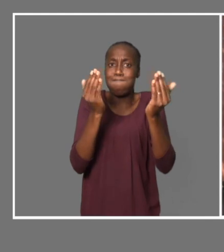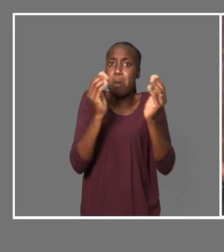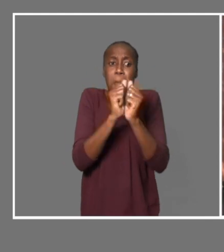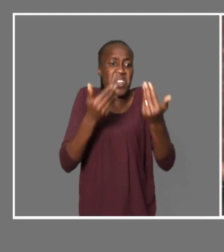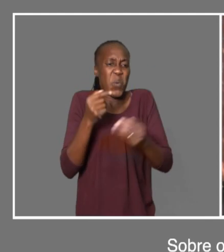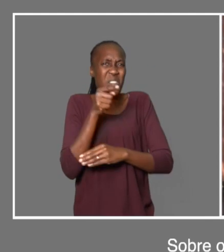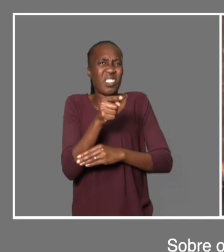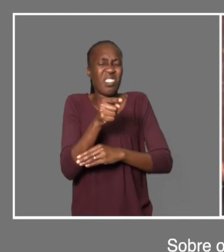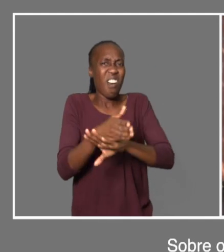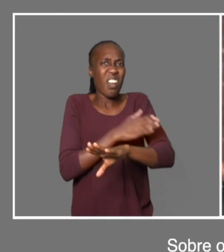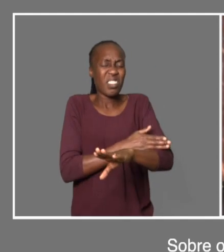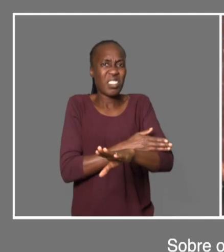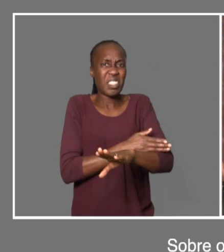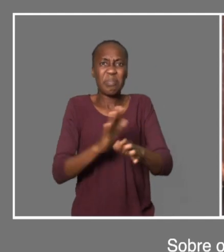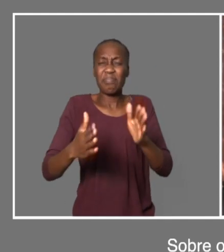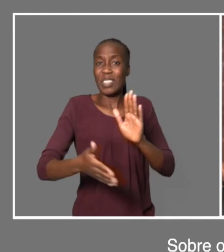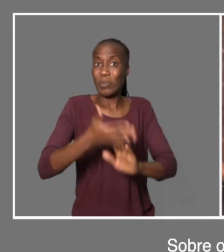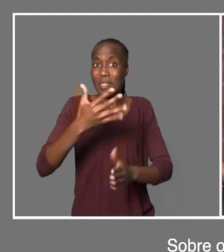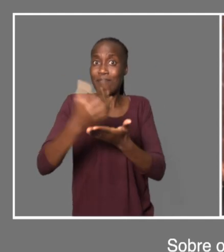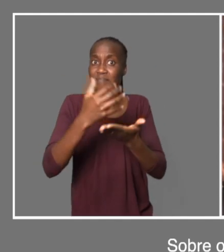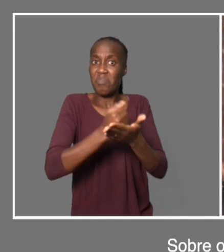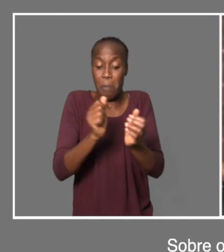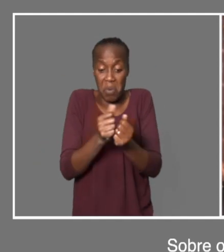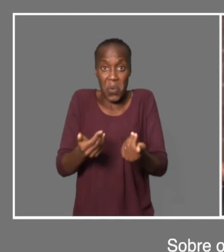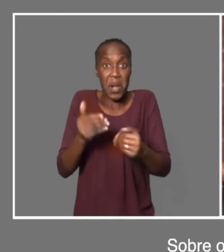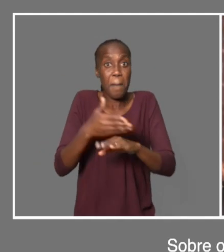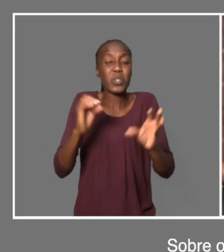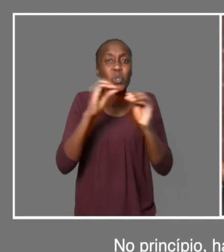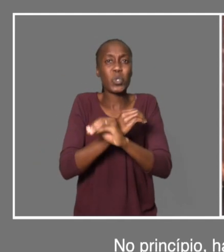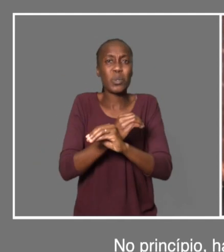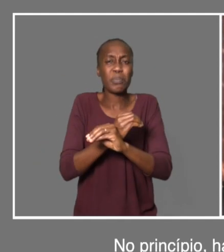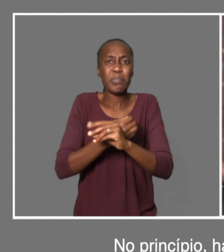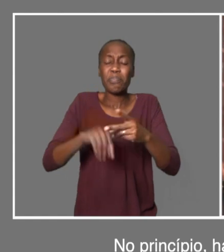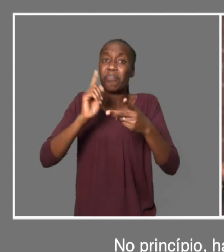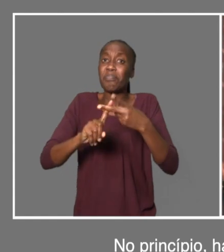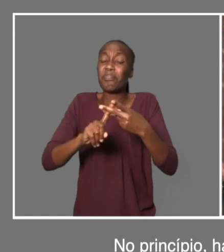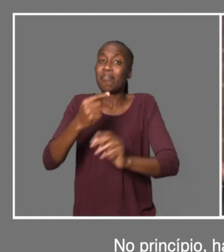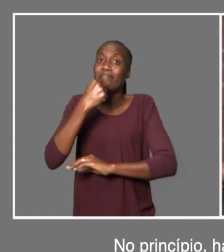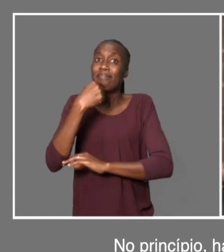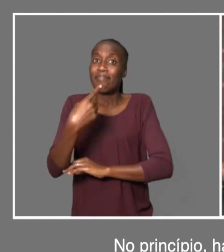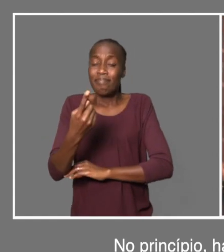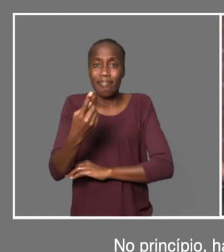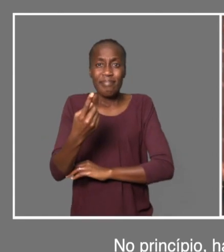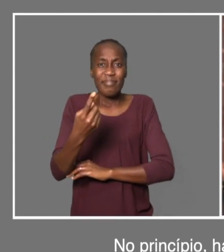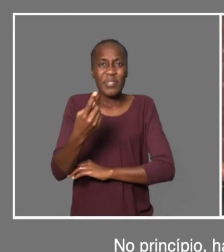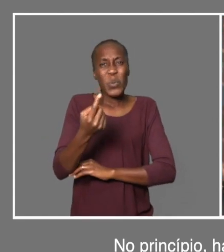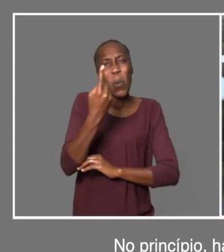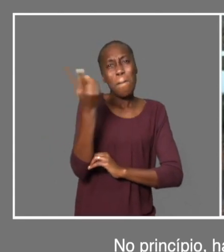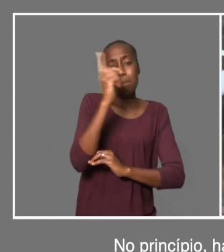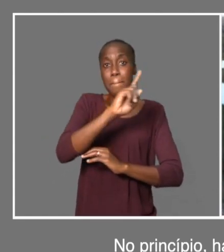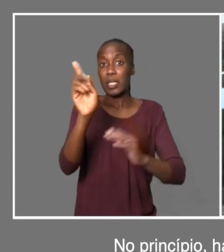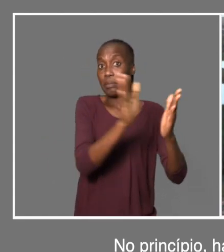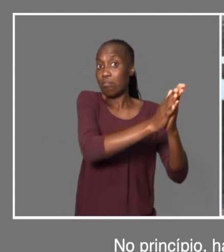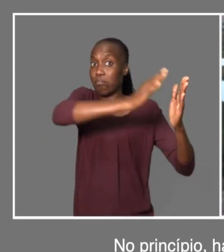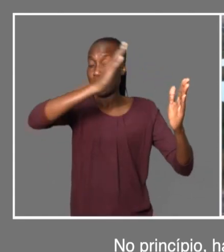sobre o que acontece na barragem não te podemos explicar nada no princípio havia muito